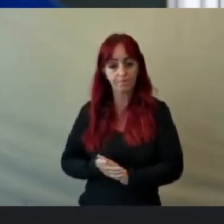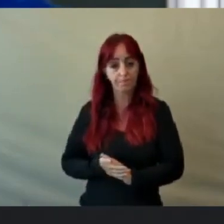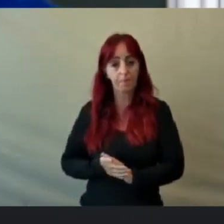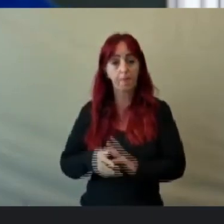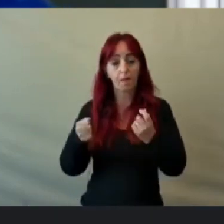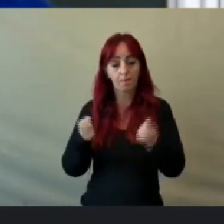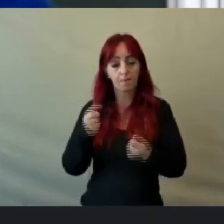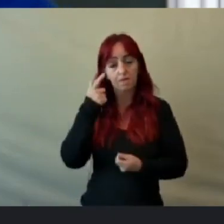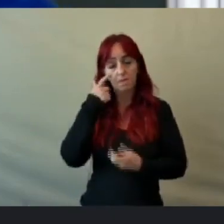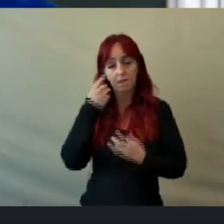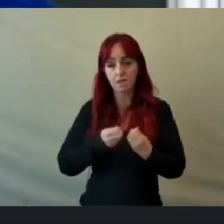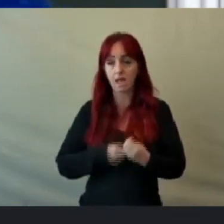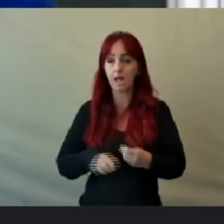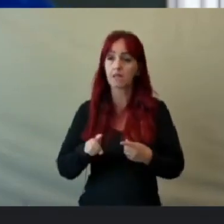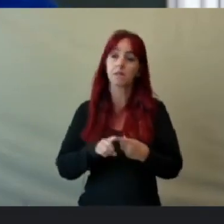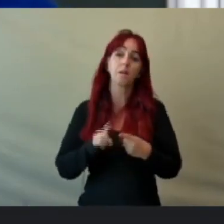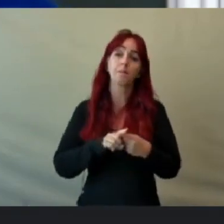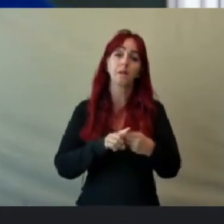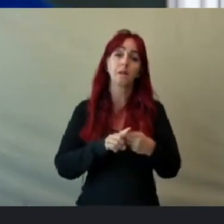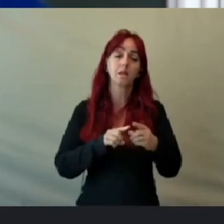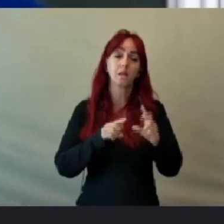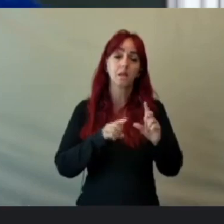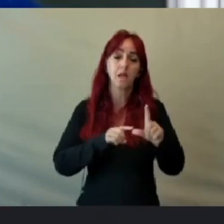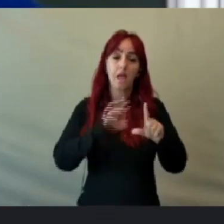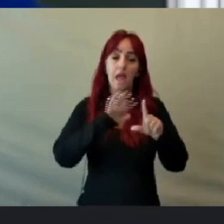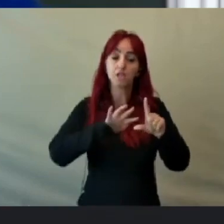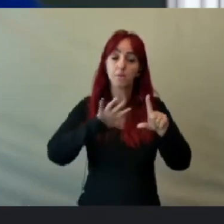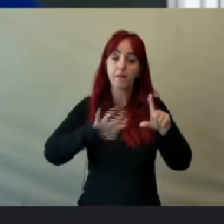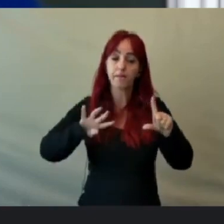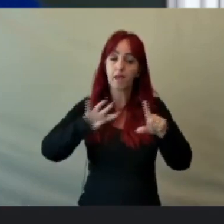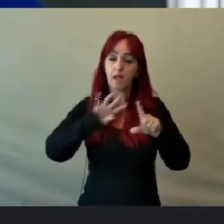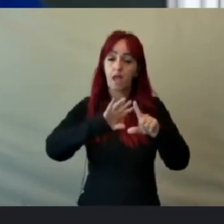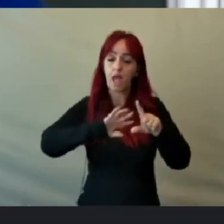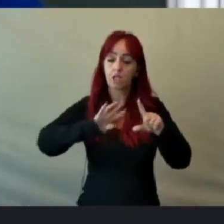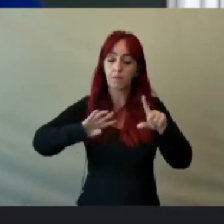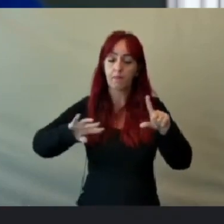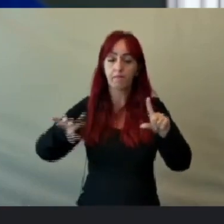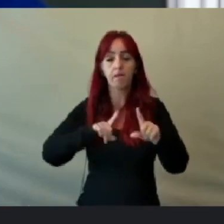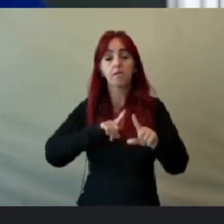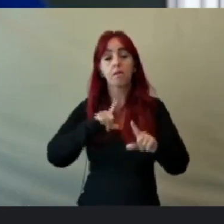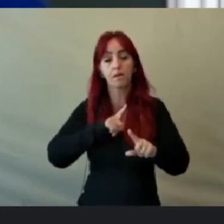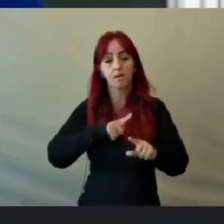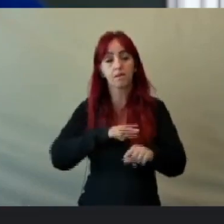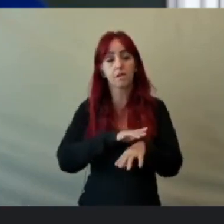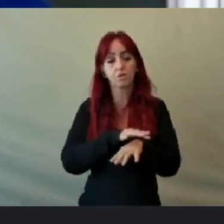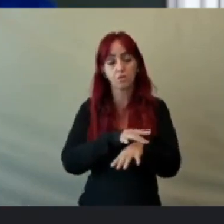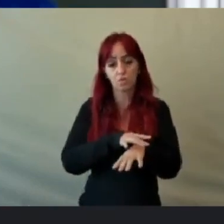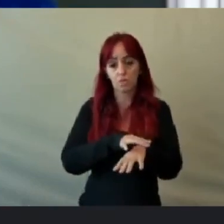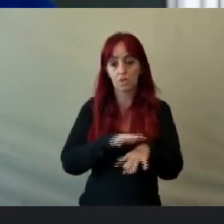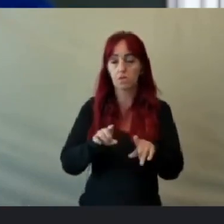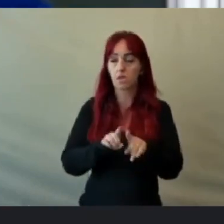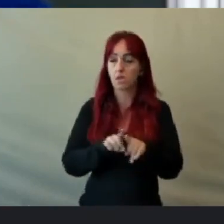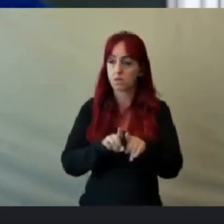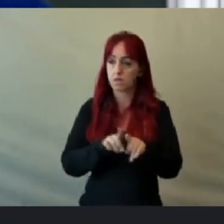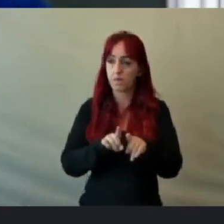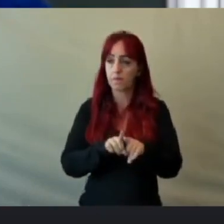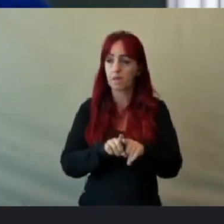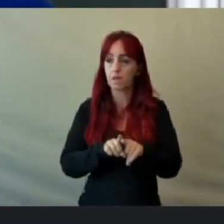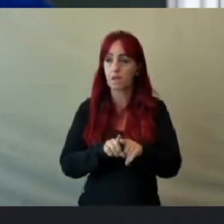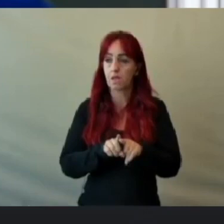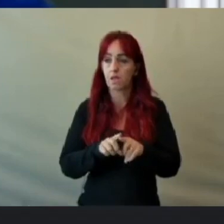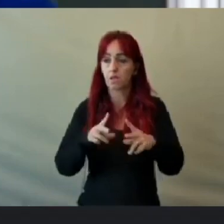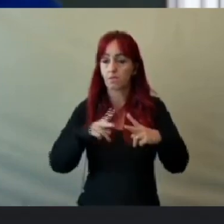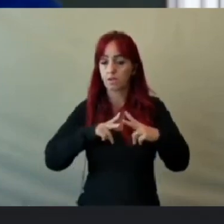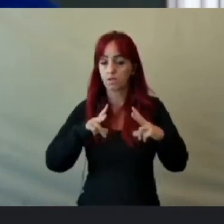estão envelhecendo com demandas muito específicas muito particulares que demandam cuidados e